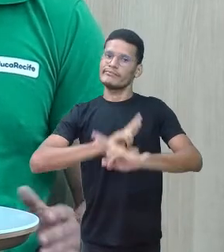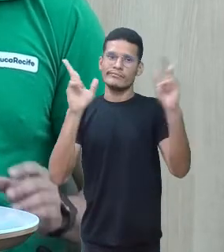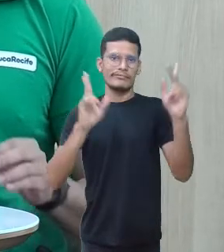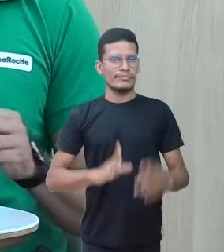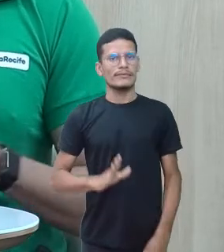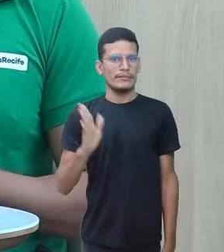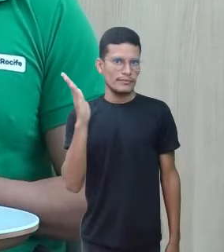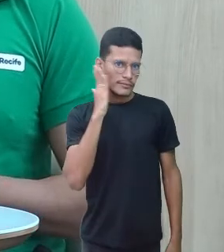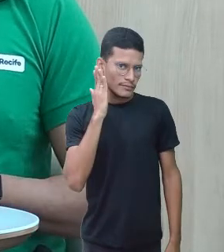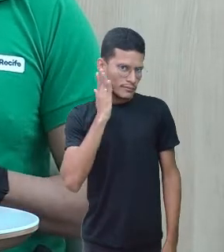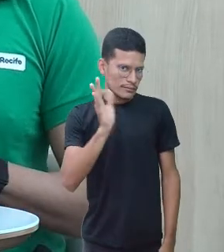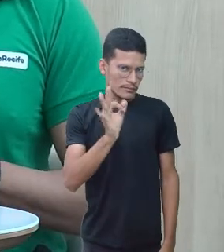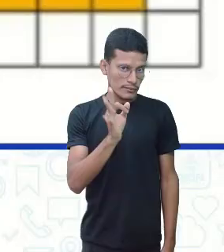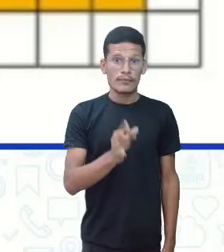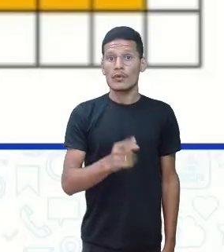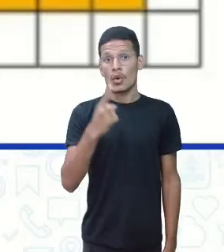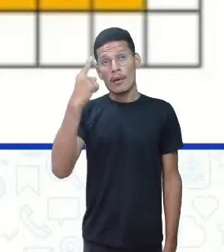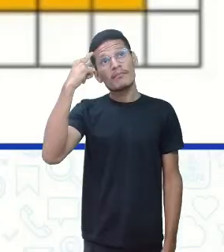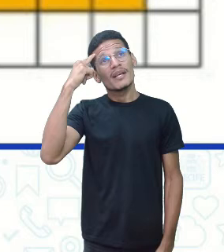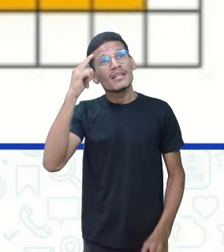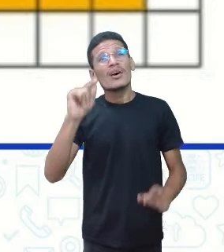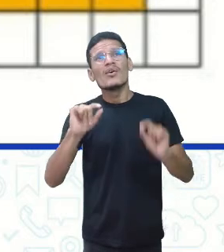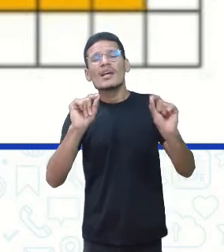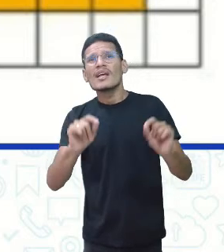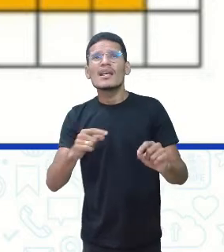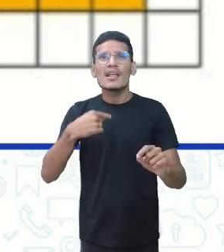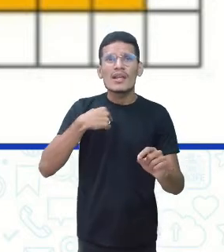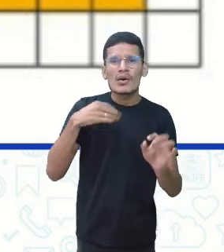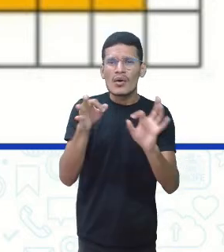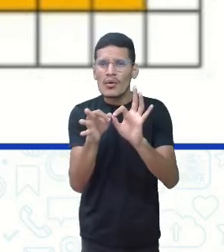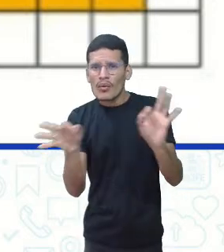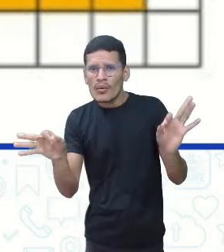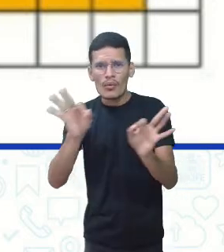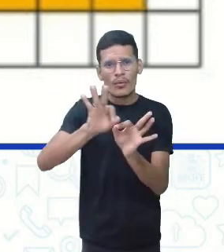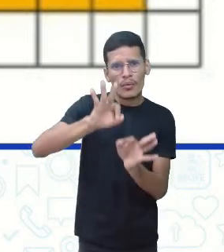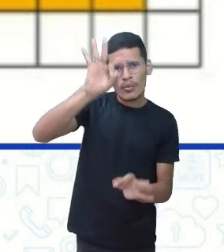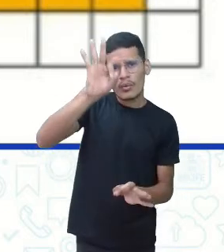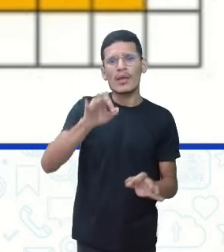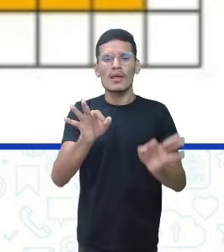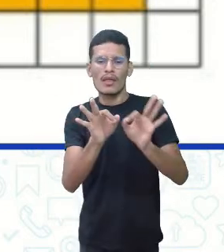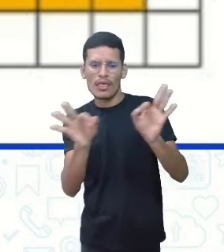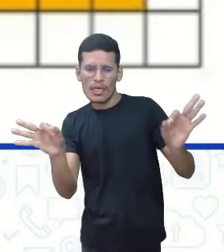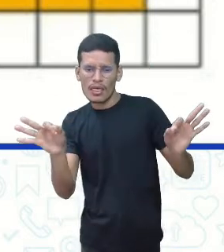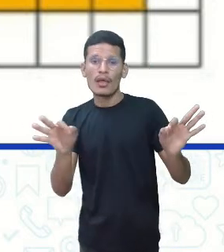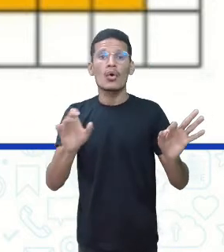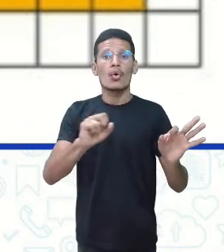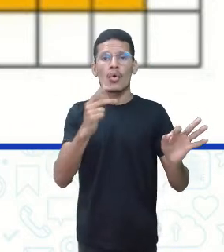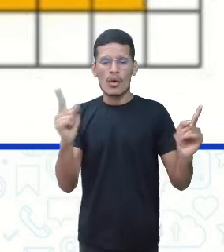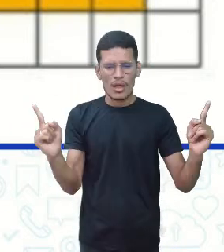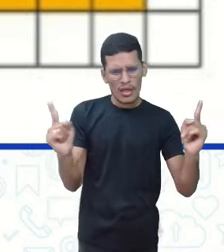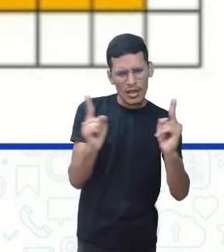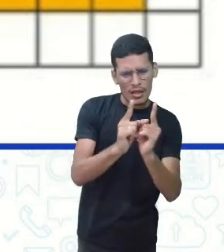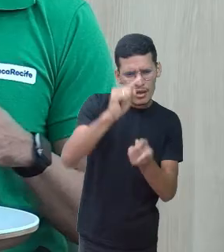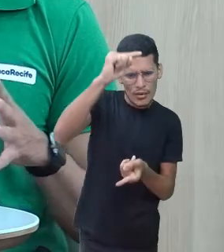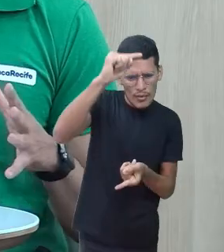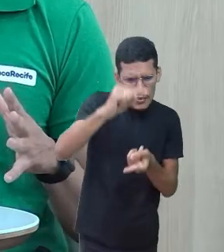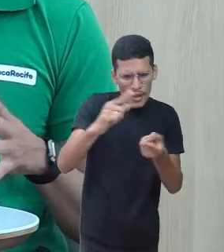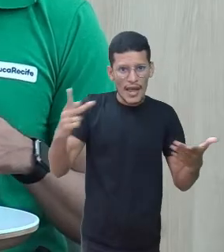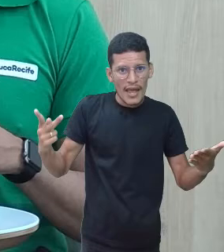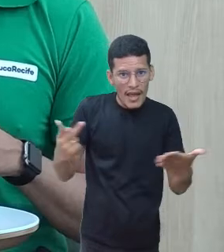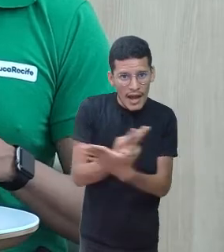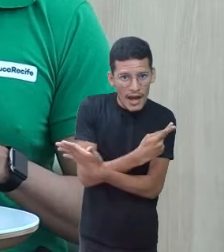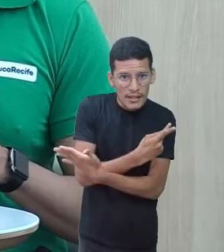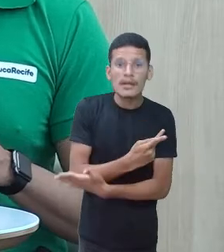certo? Não pense que quando eu fizer a ampliação ou redução, quando eu esticar ou achatar uma imagem de forma